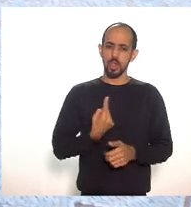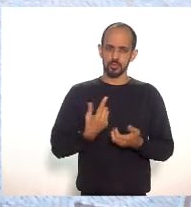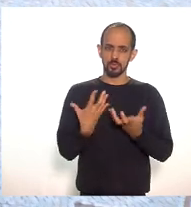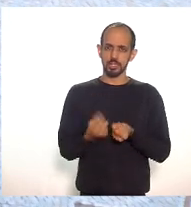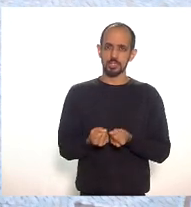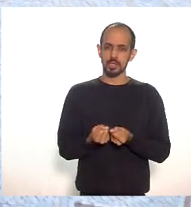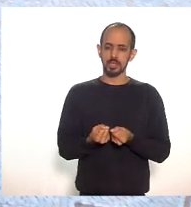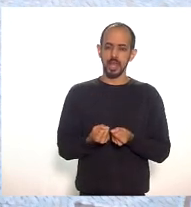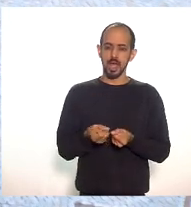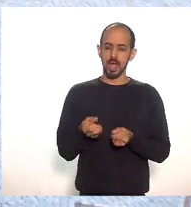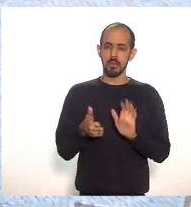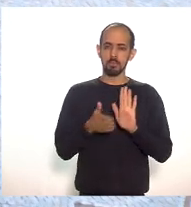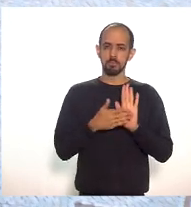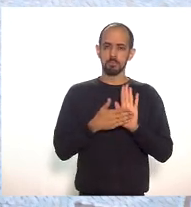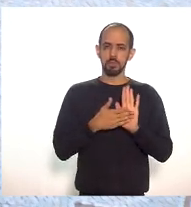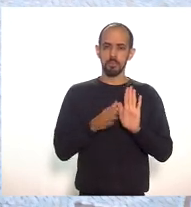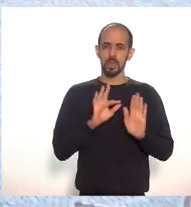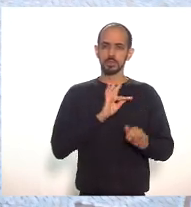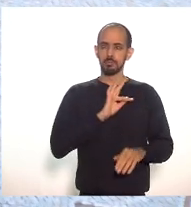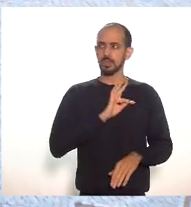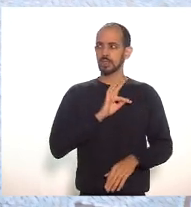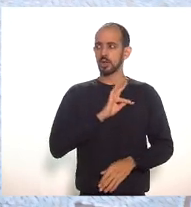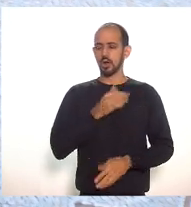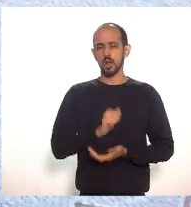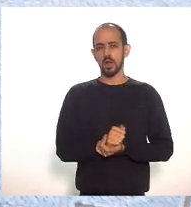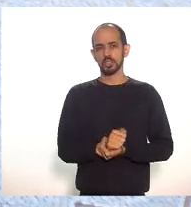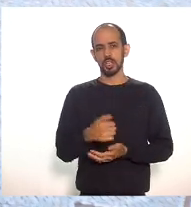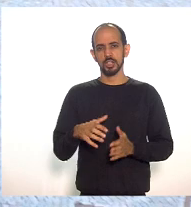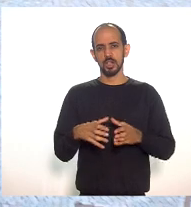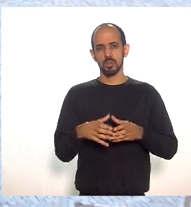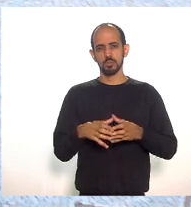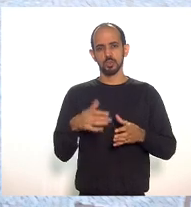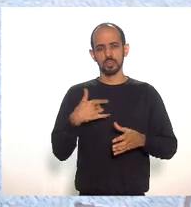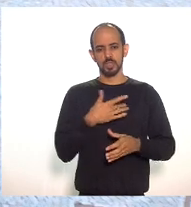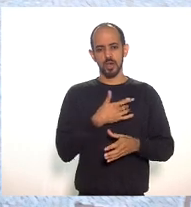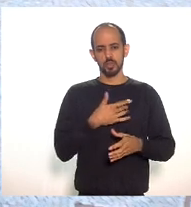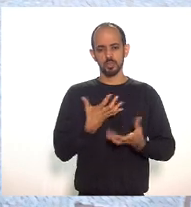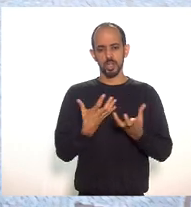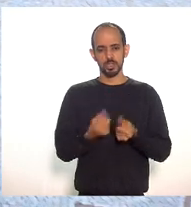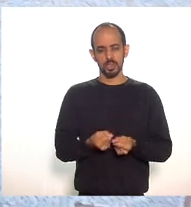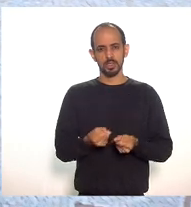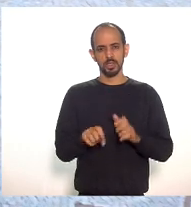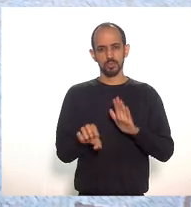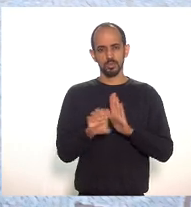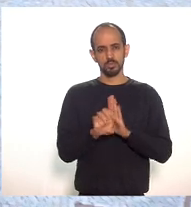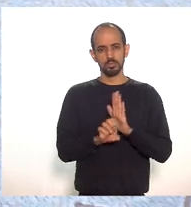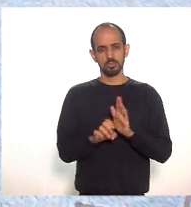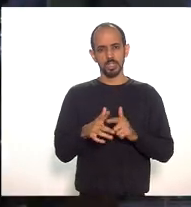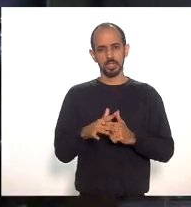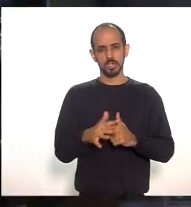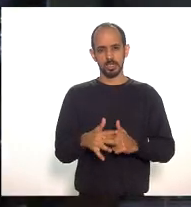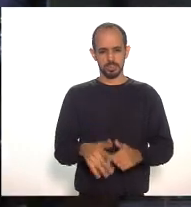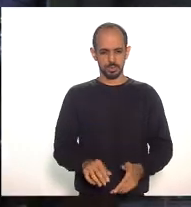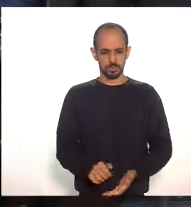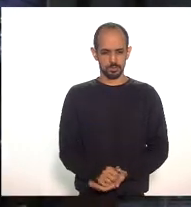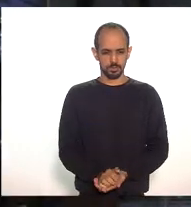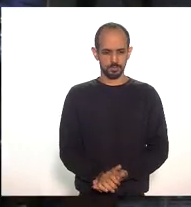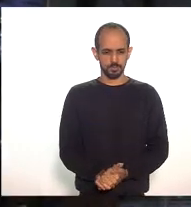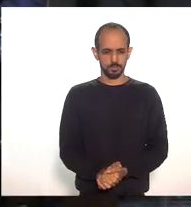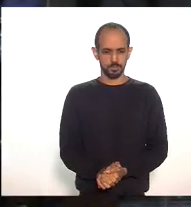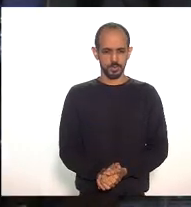acolher a proposta deputada Martha Rocha presidente da Comissão de saúde acolhendo a emenda trecho a presidente OK